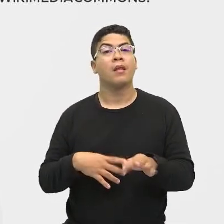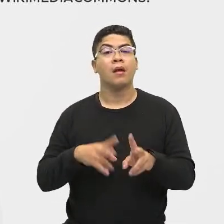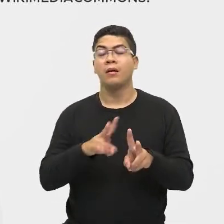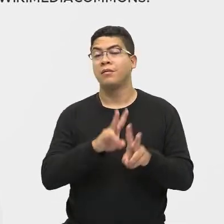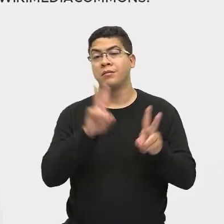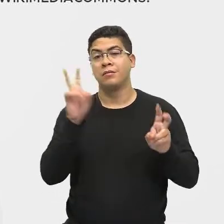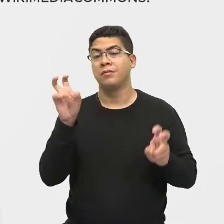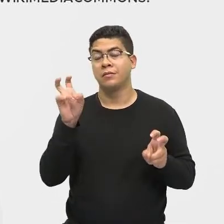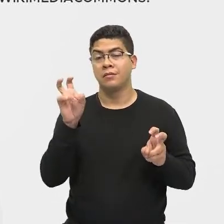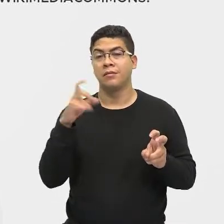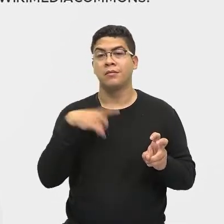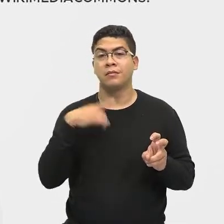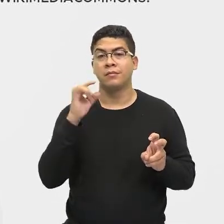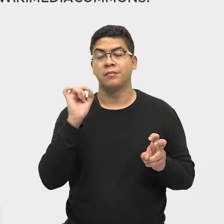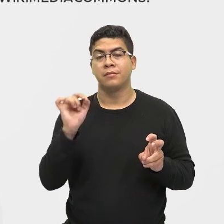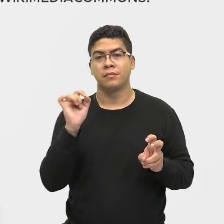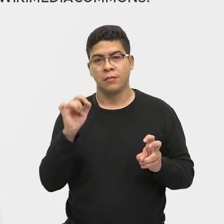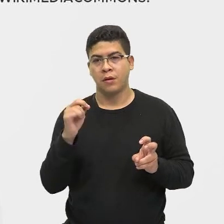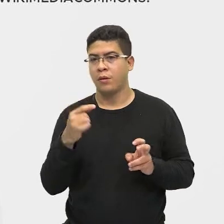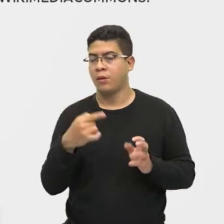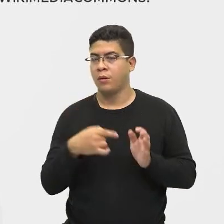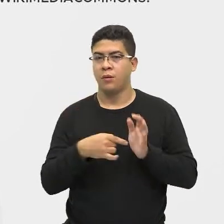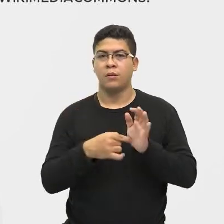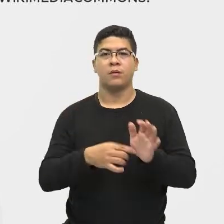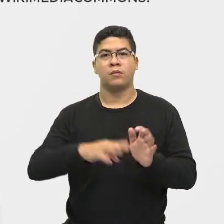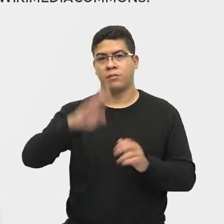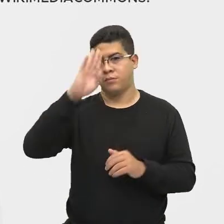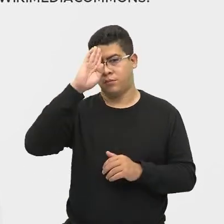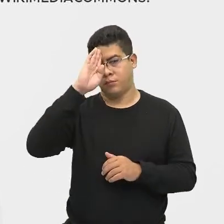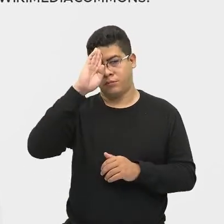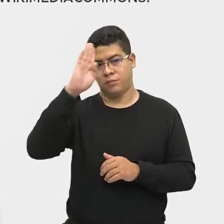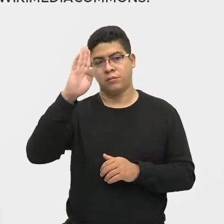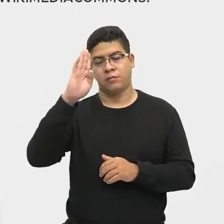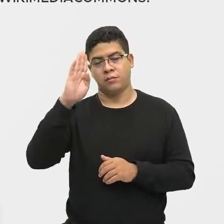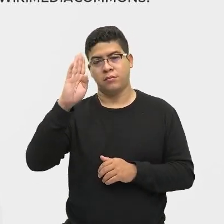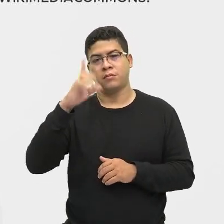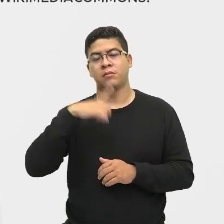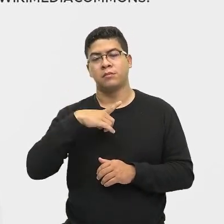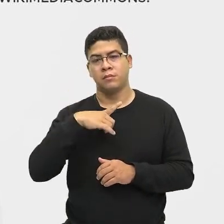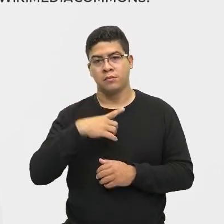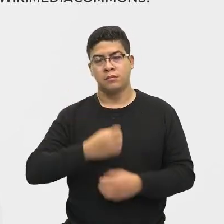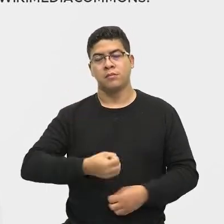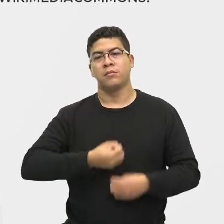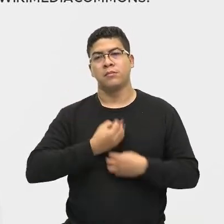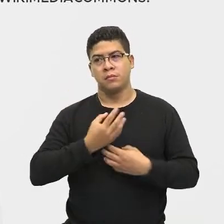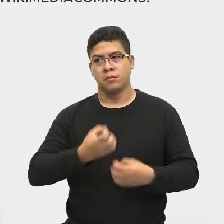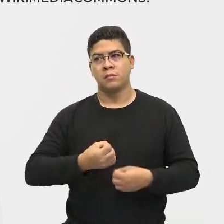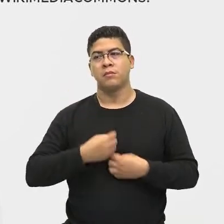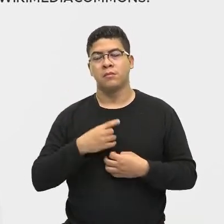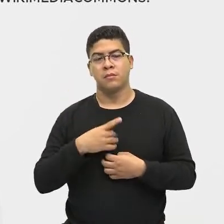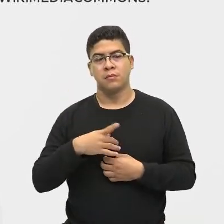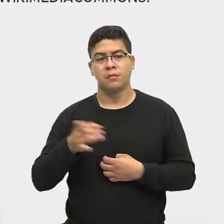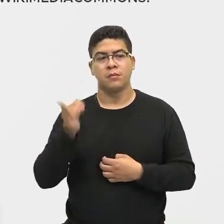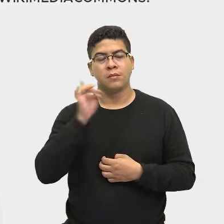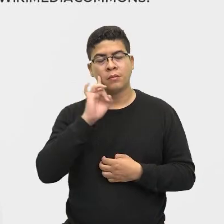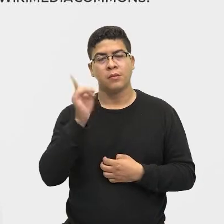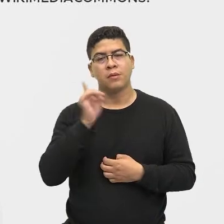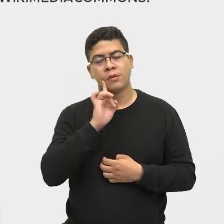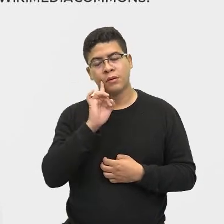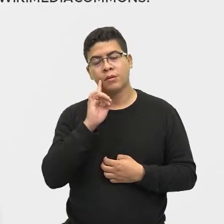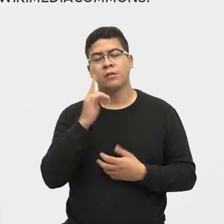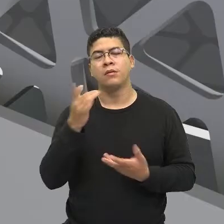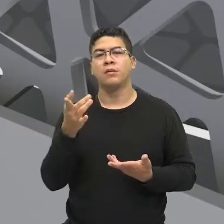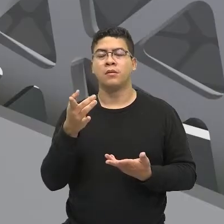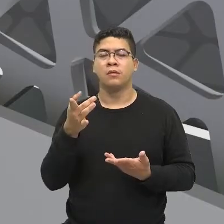dele, ele trabalha principalmente em cima das coisas cotidianas, né, do que acontece no nosso